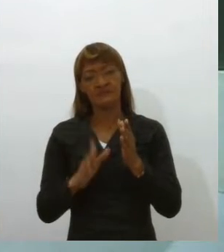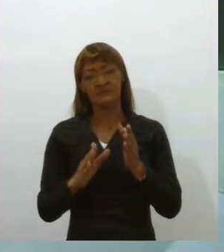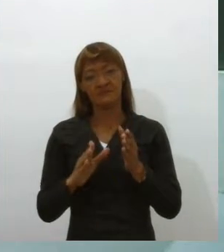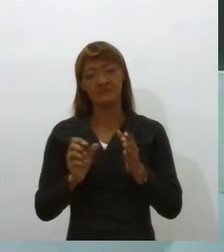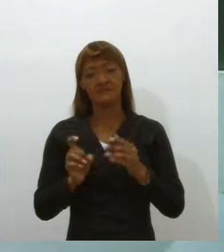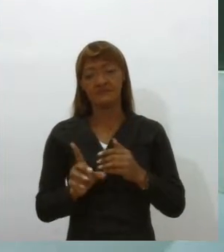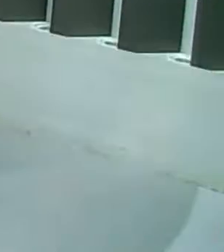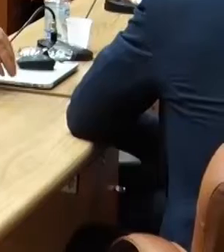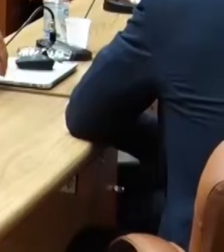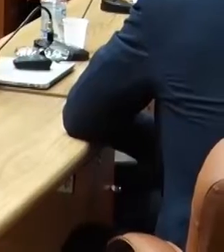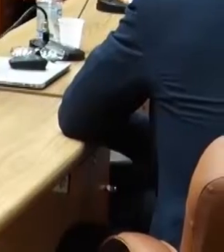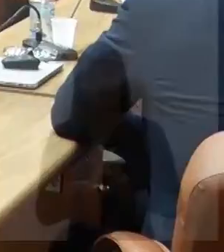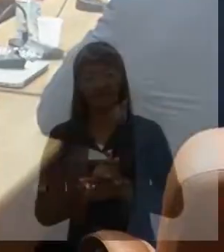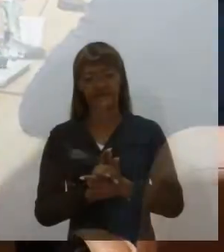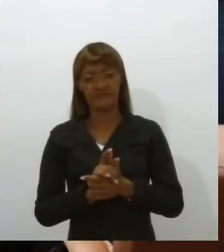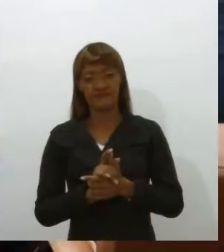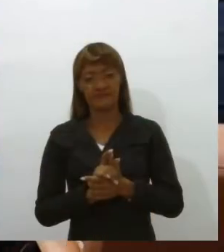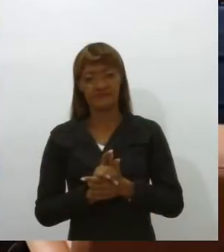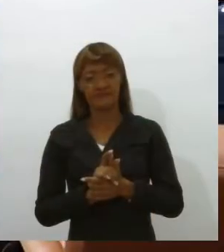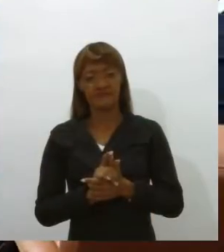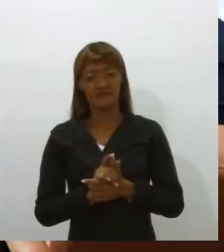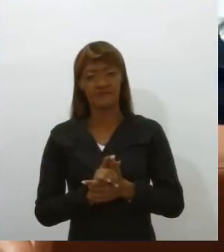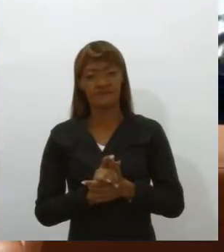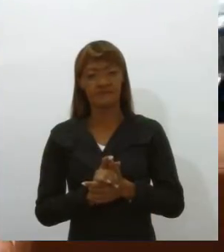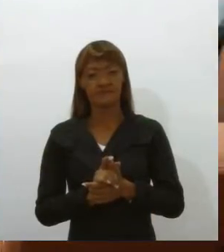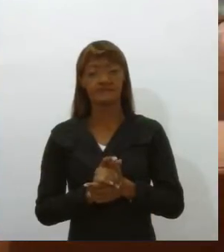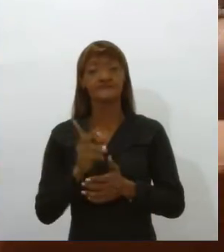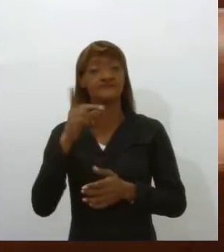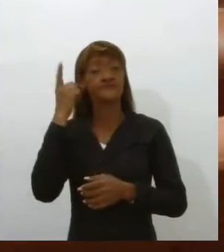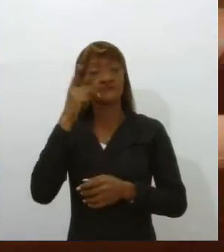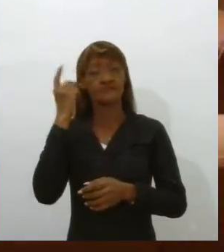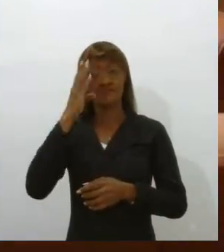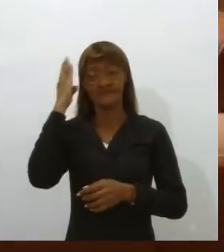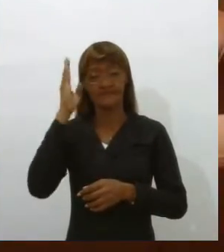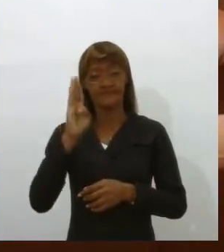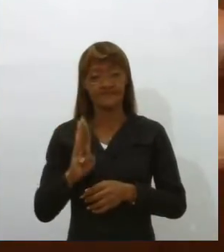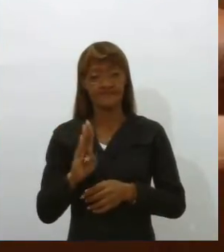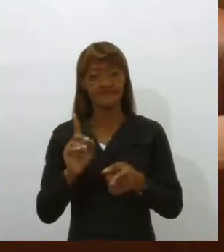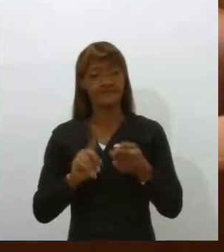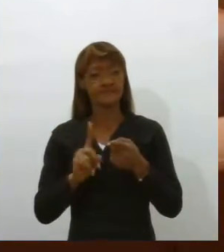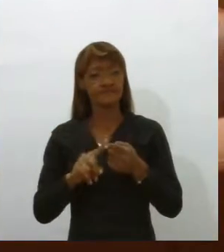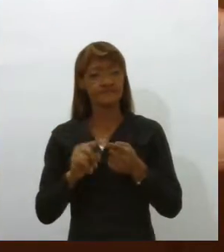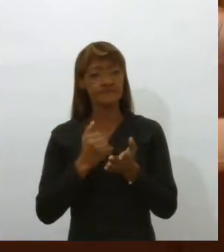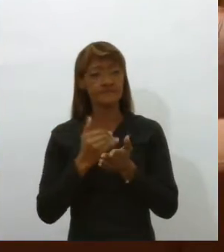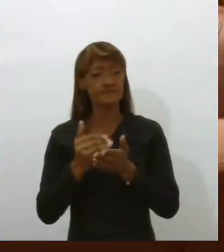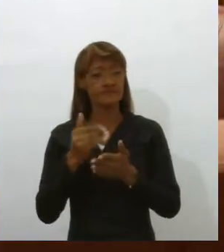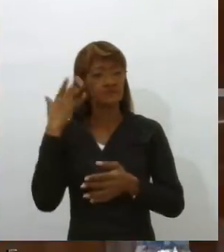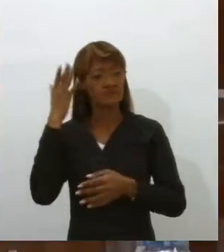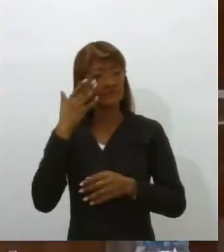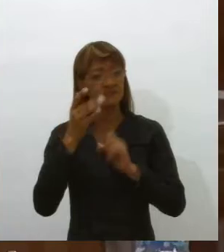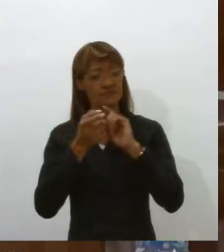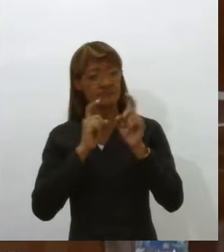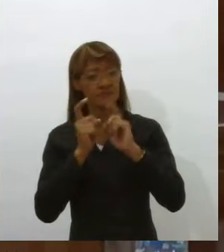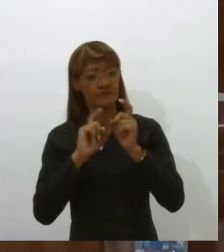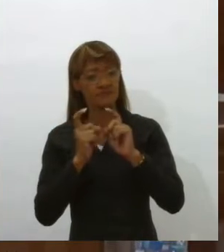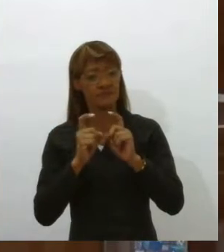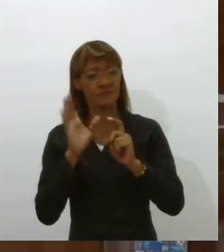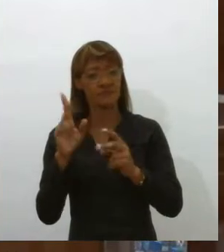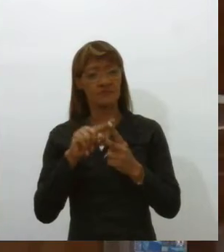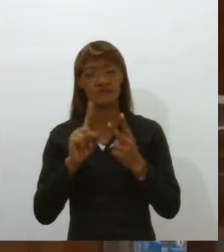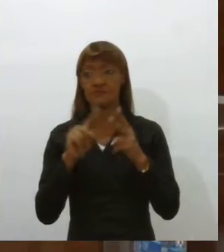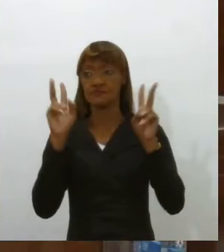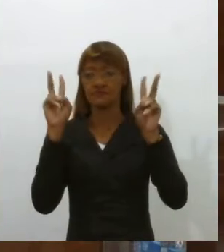fisco. O deputado Irã Barbosa, do PSOL, abriu os pronunciamentos do pequeno expediente com dois assuntos. Primeiro,